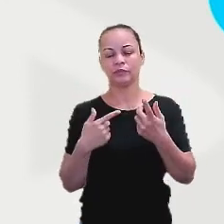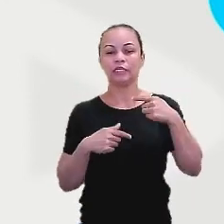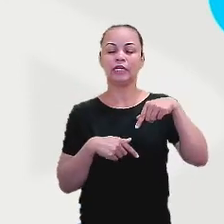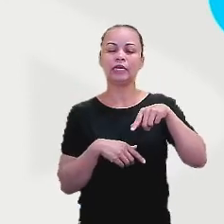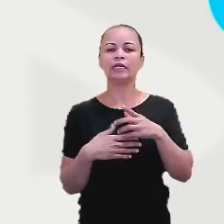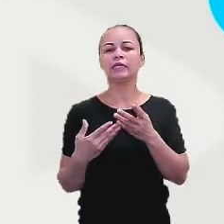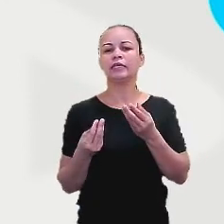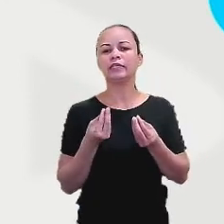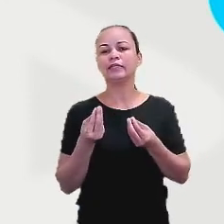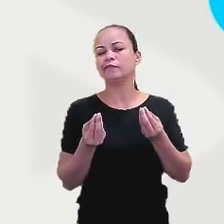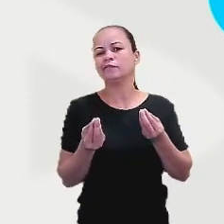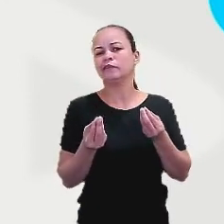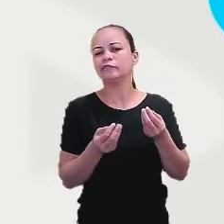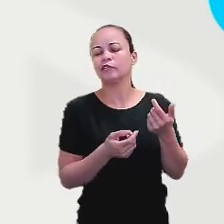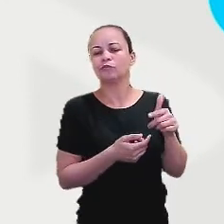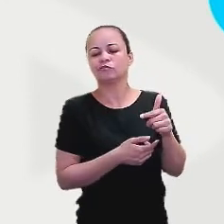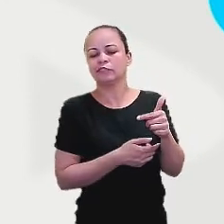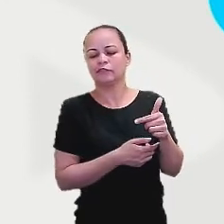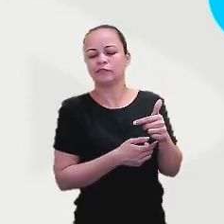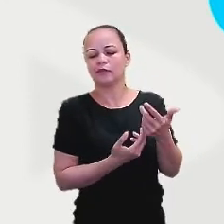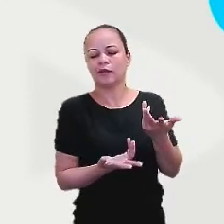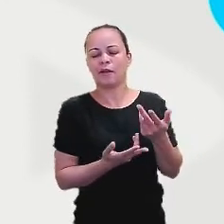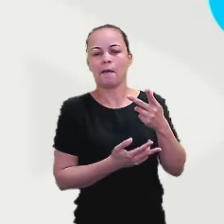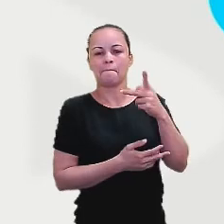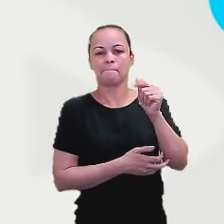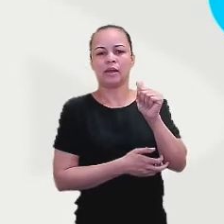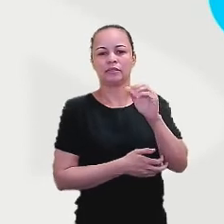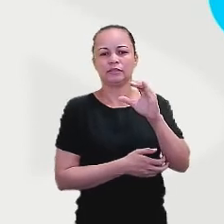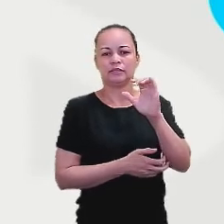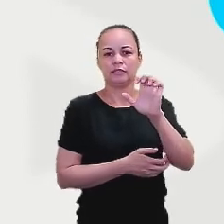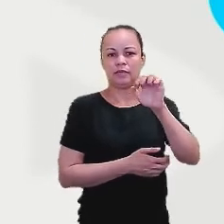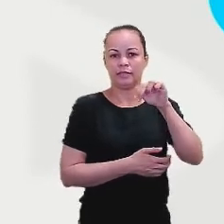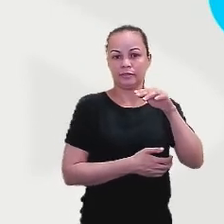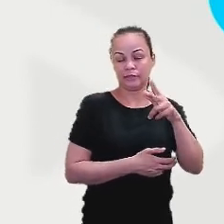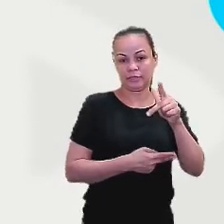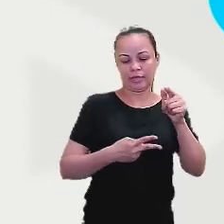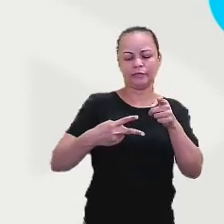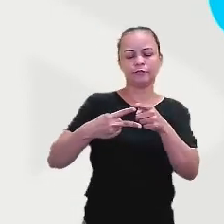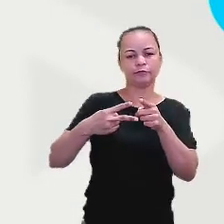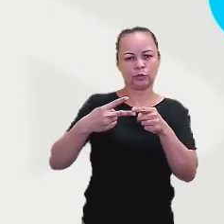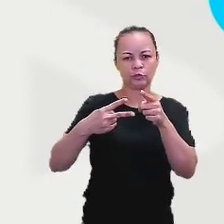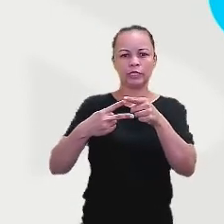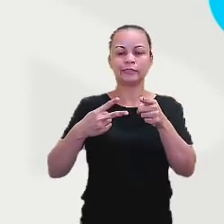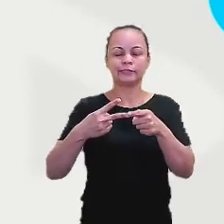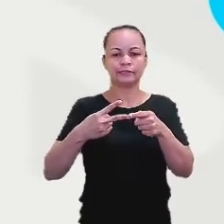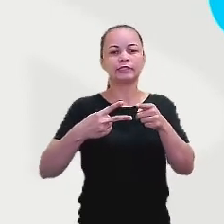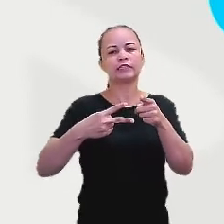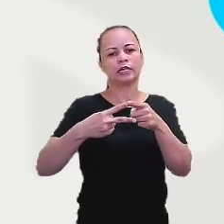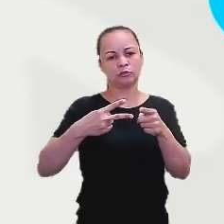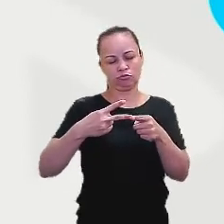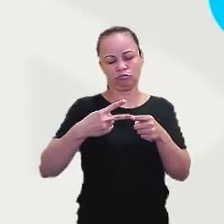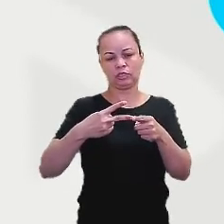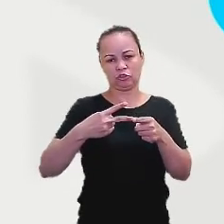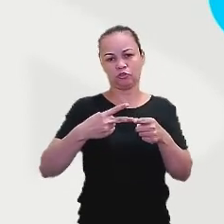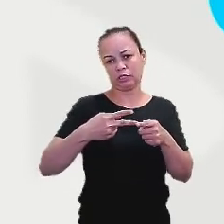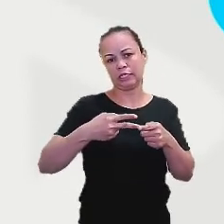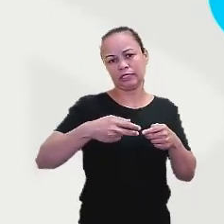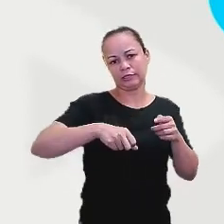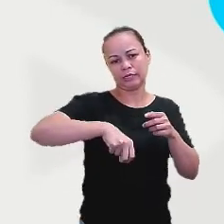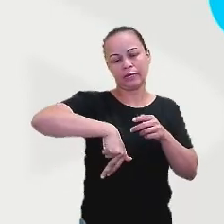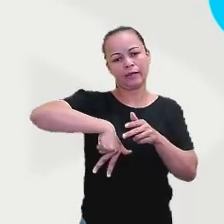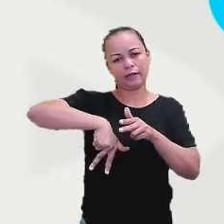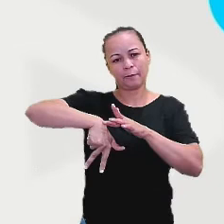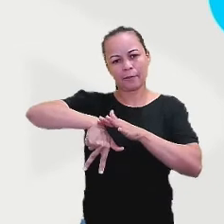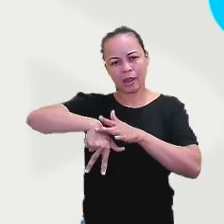não ficou, né, com muita paciência. Então, aí, um único termo pode ter um efeito de